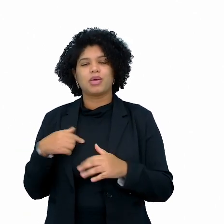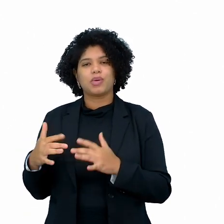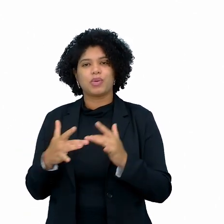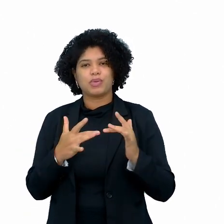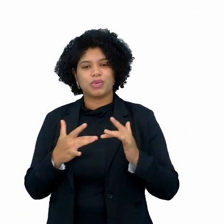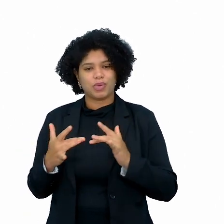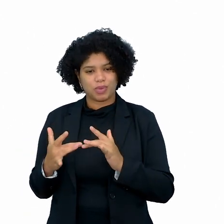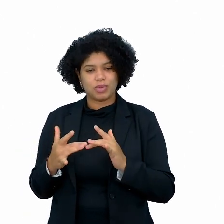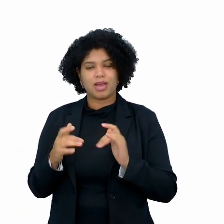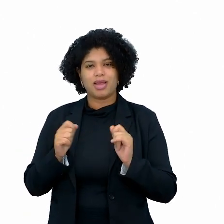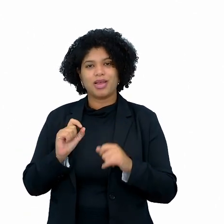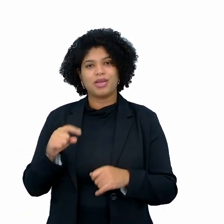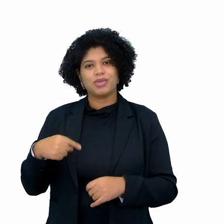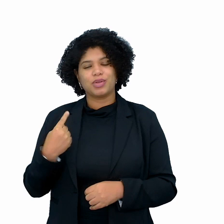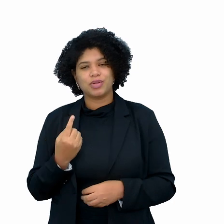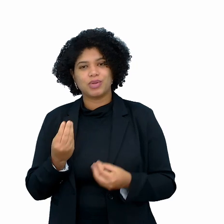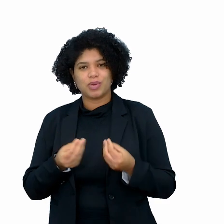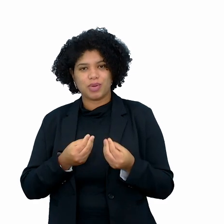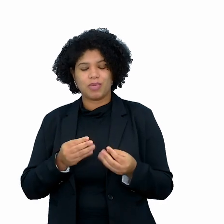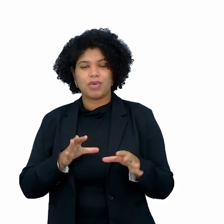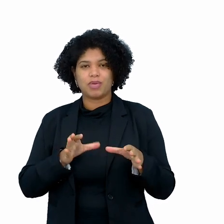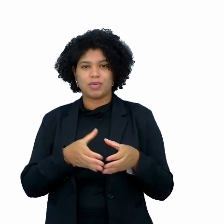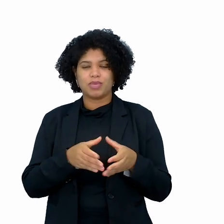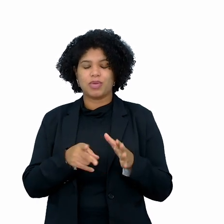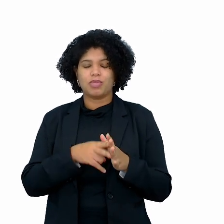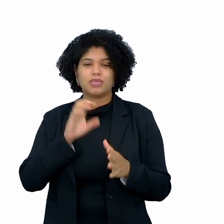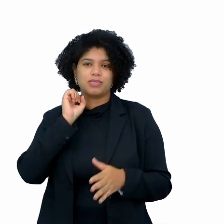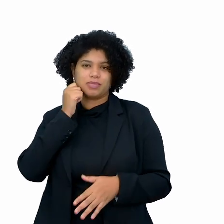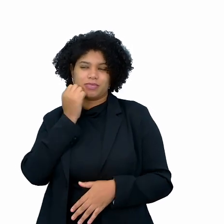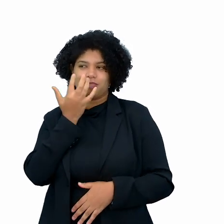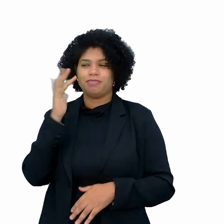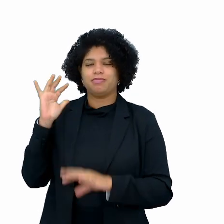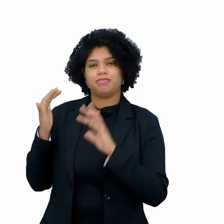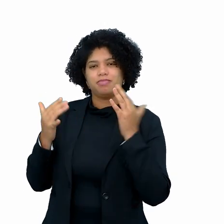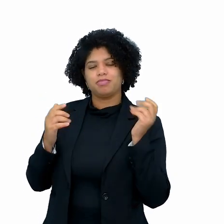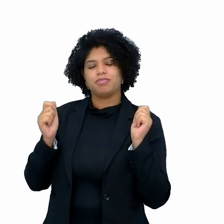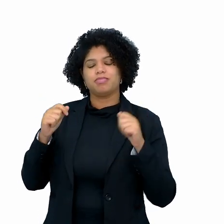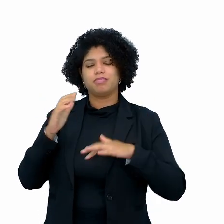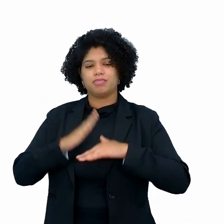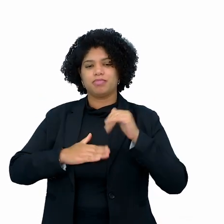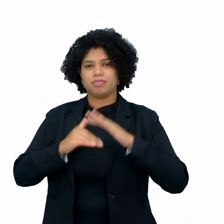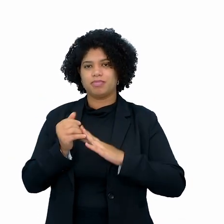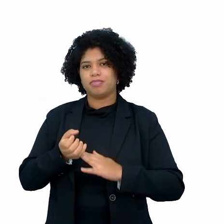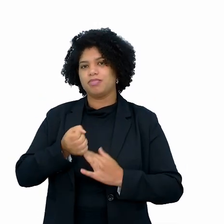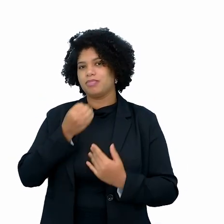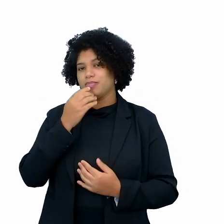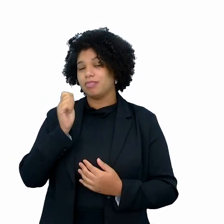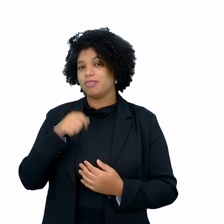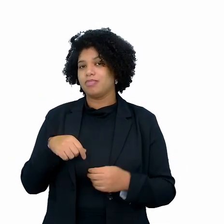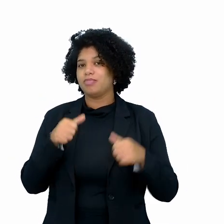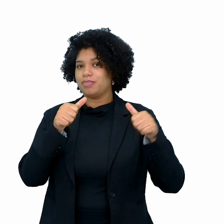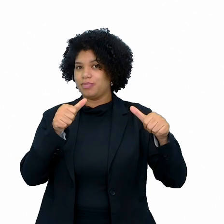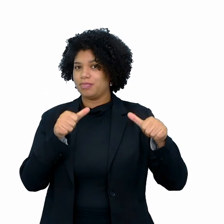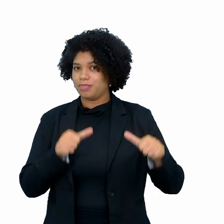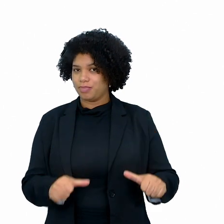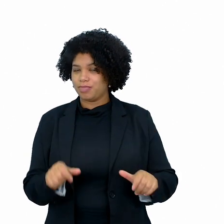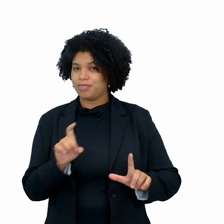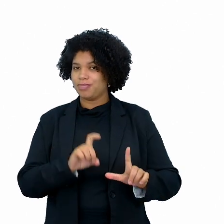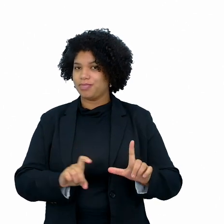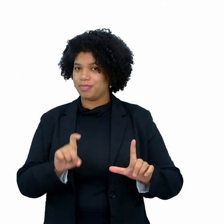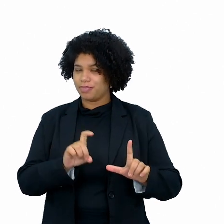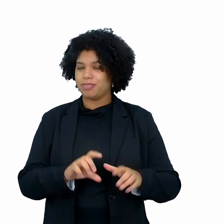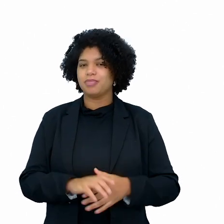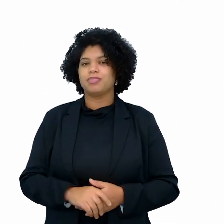contato conosco pela comunidade de Ciências da Natureza e explorar boas práticas por meio de nossos Padlets. Então, comunidade de